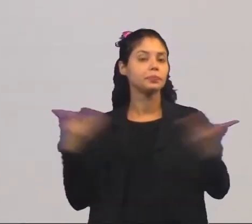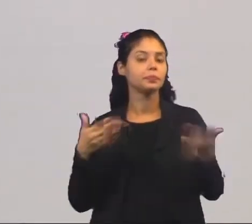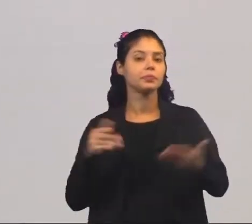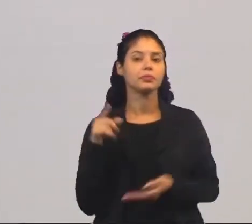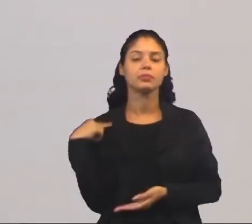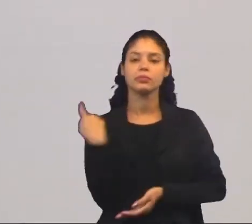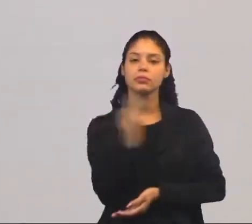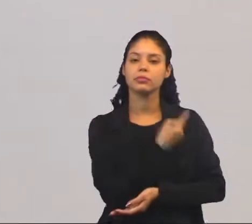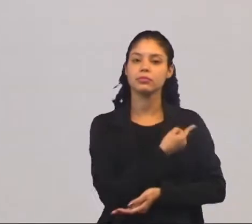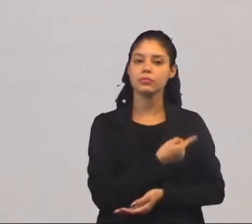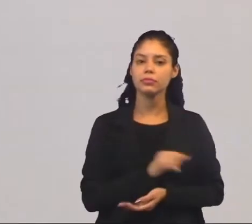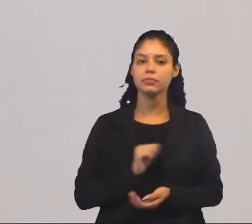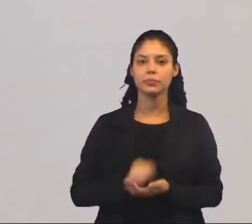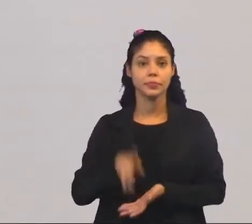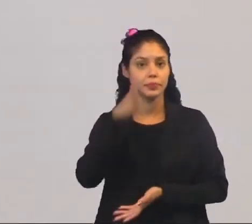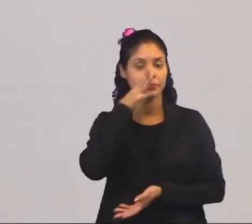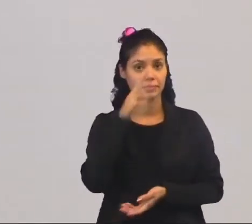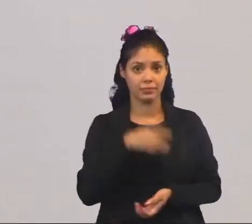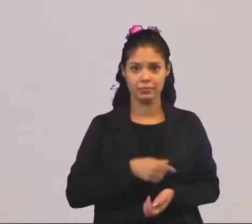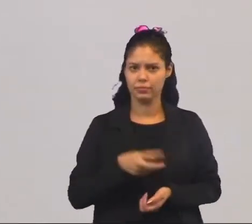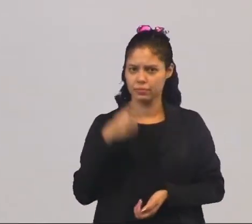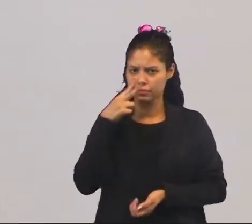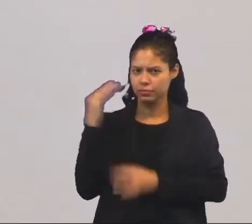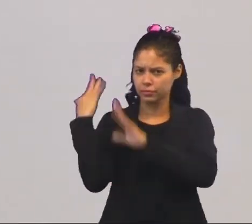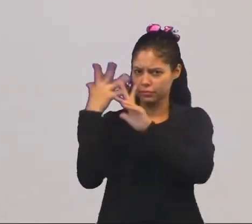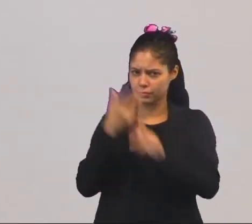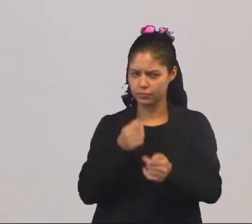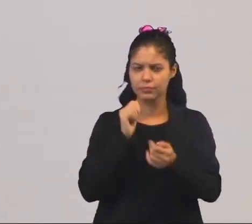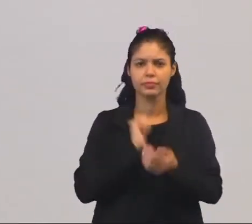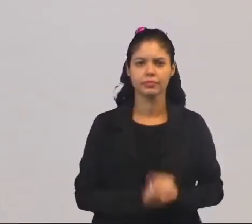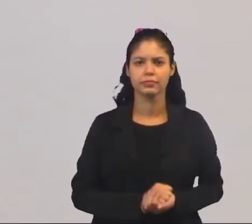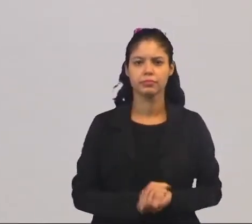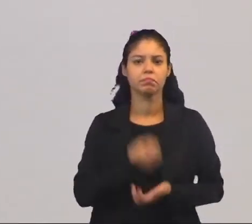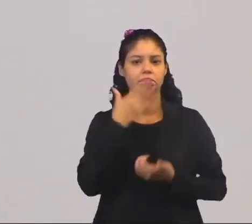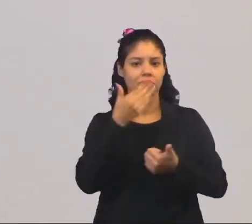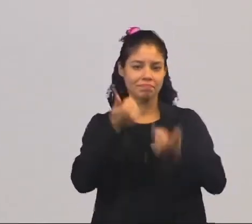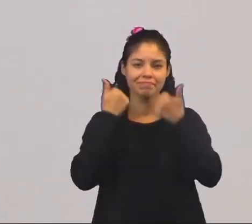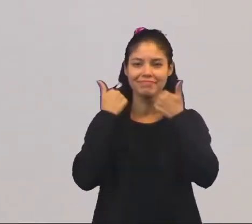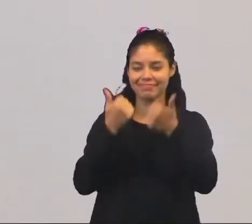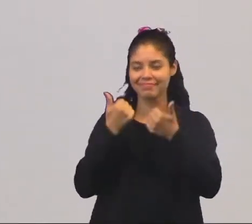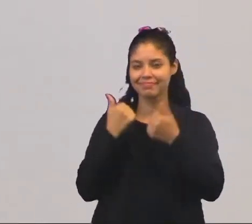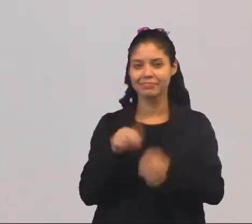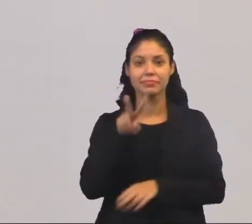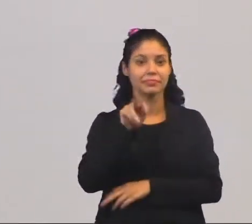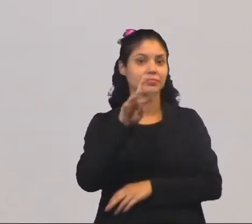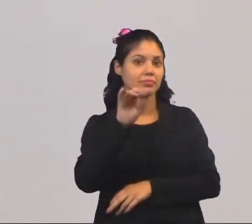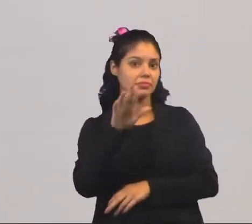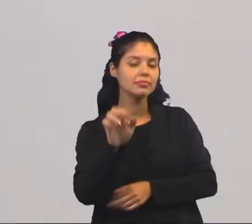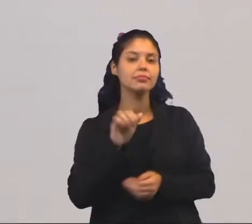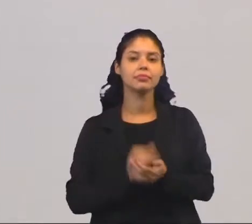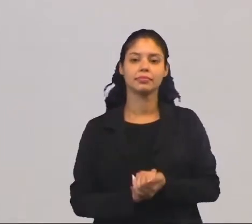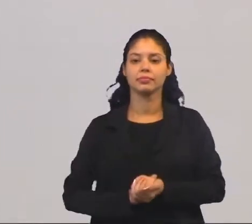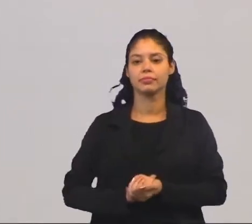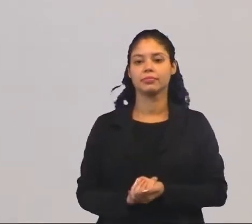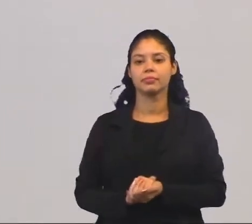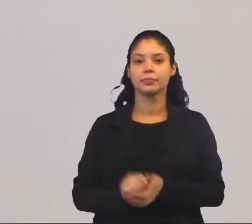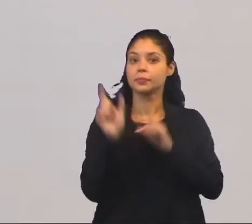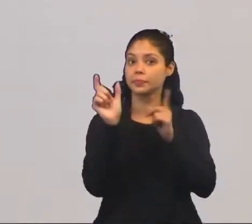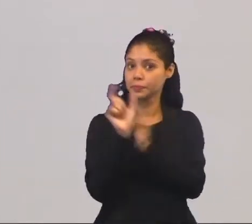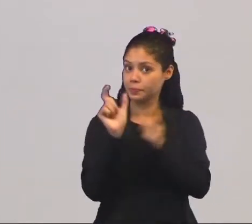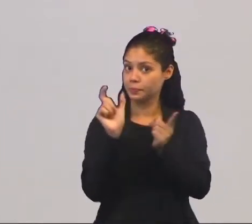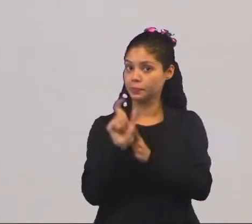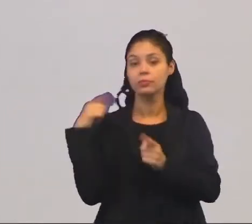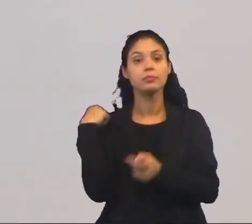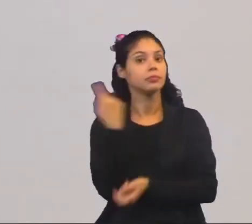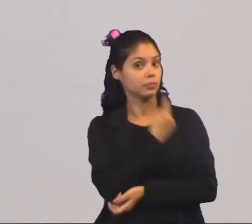Agora, depois que você assistiu, deu para relembrar, recapitular? Muito bem, verbete, são